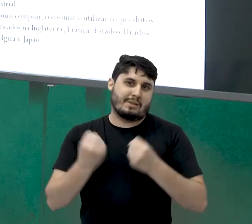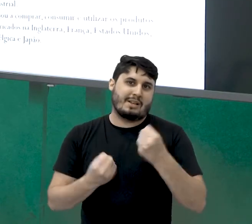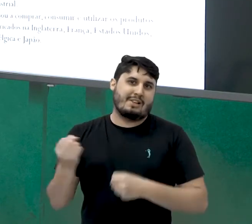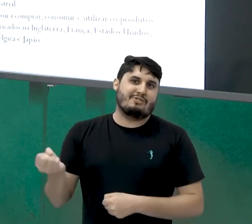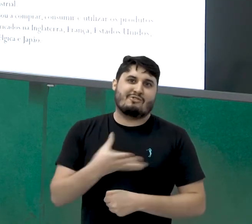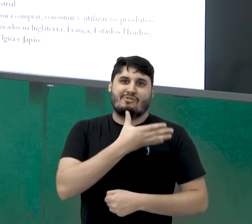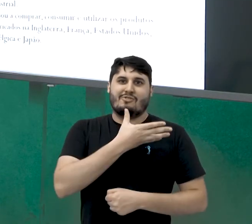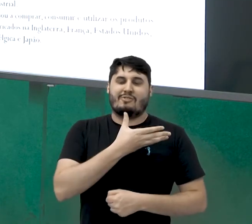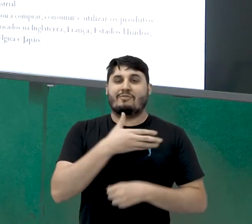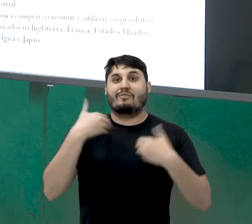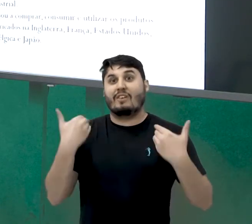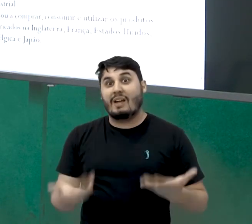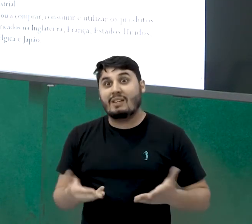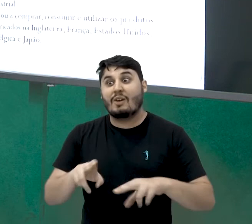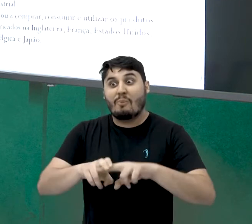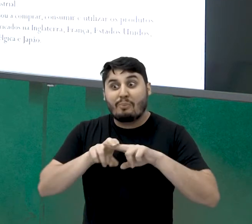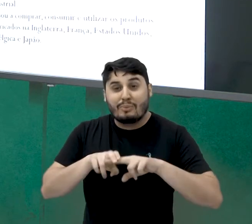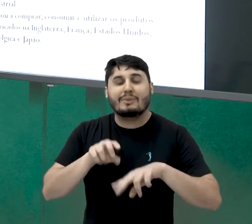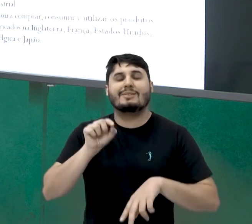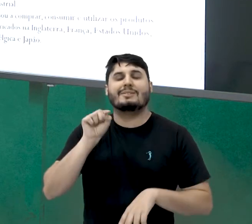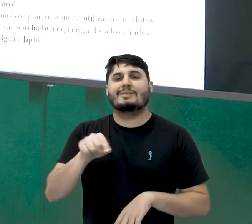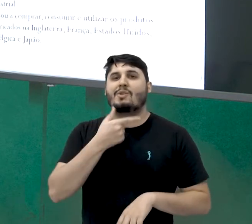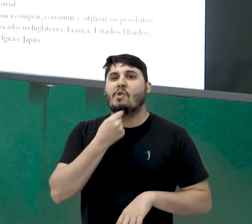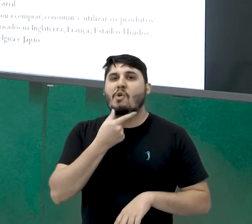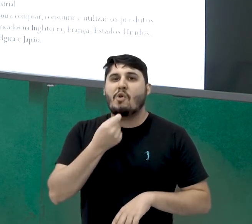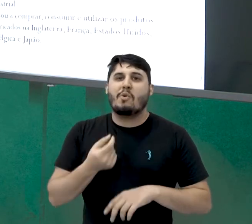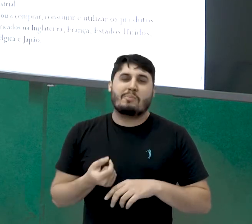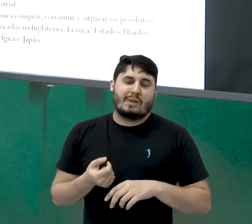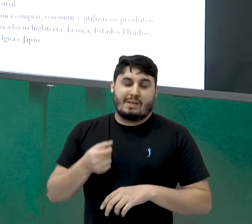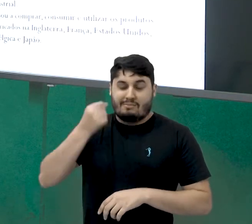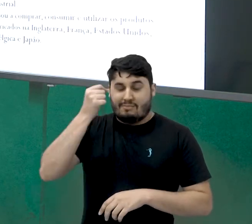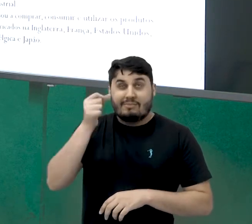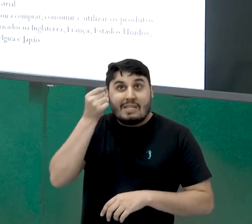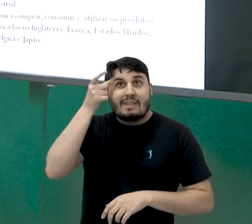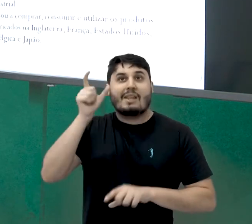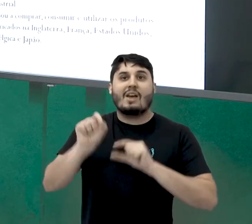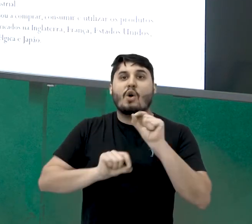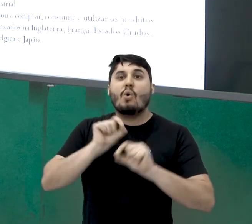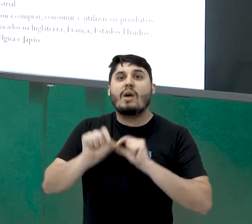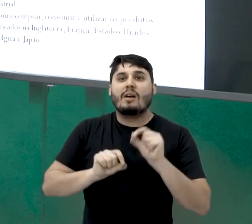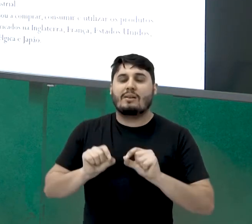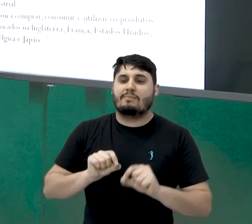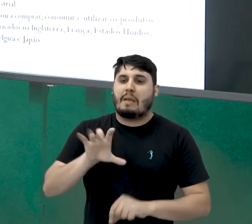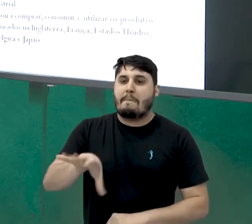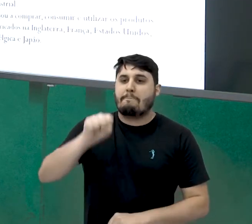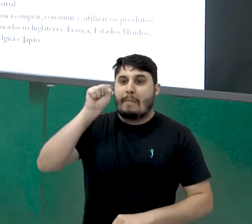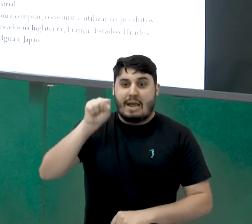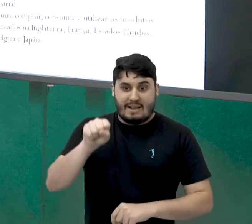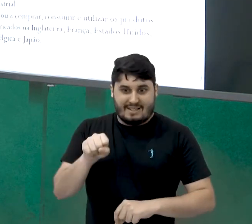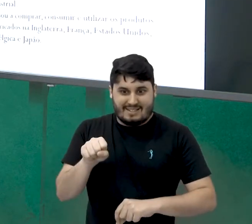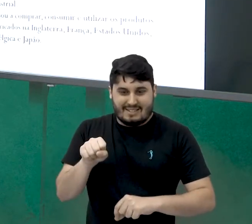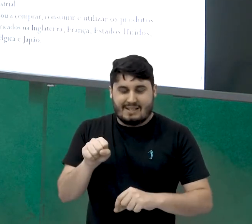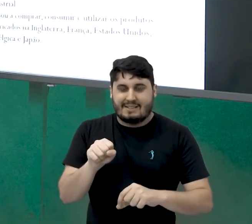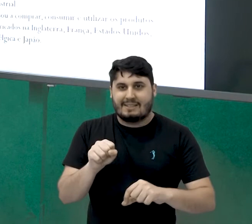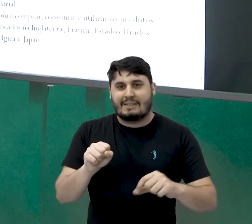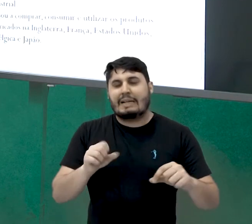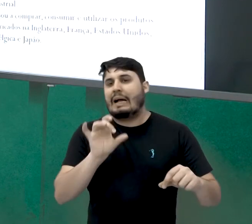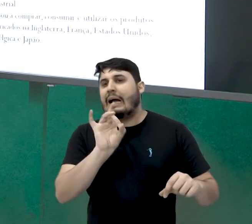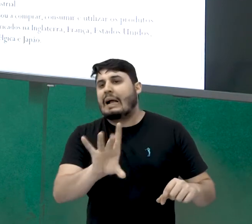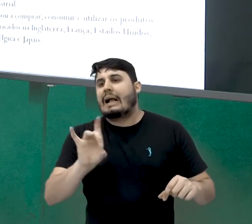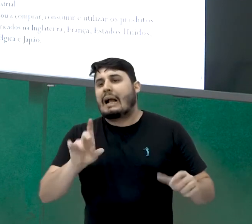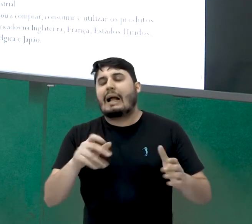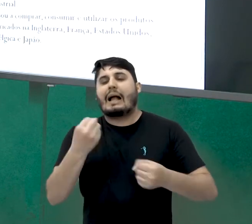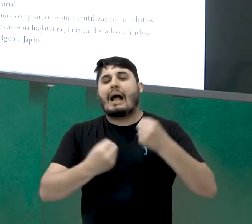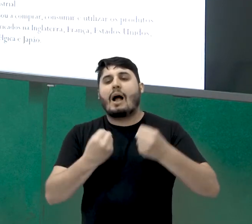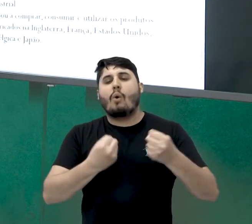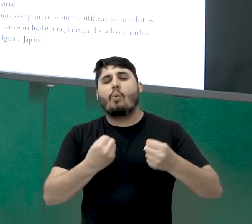essas peças e colocar em moldes. Então, todas as peças seriam modelares. Por exemplo, antigamente, antes do